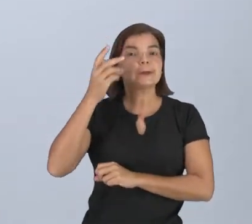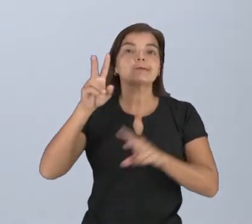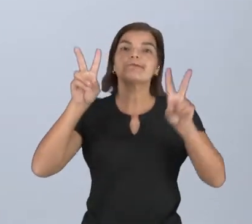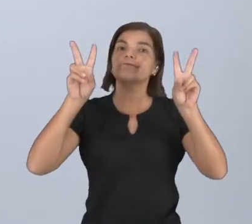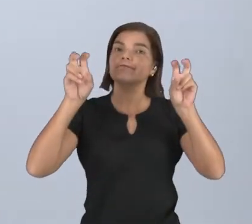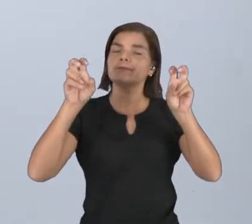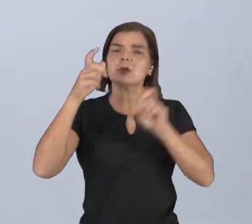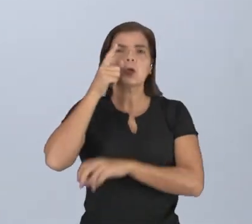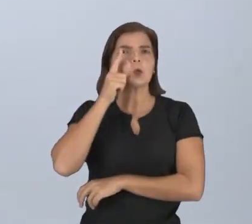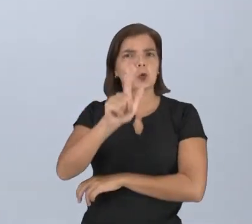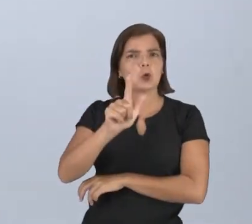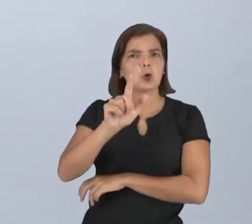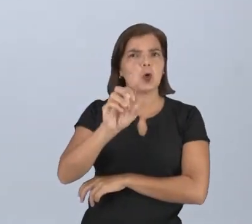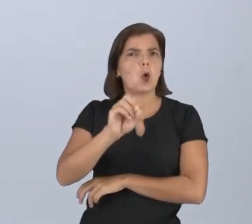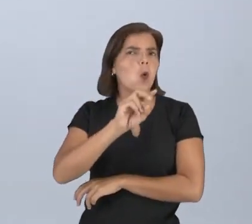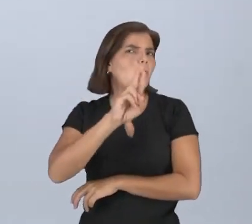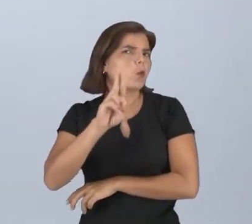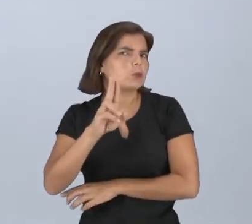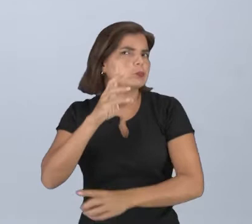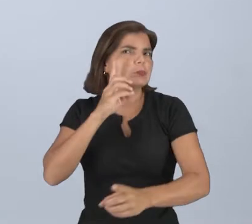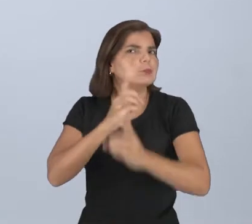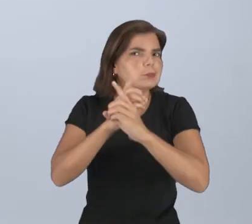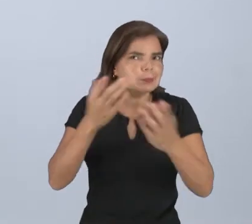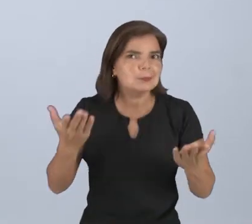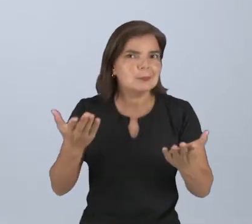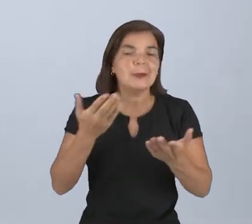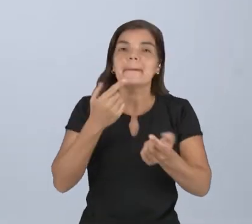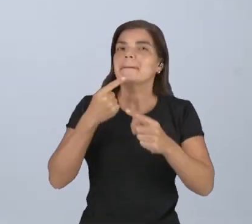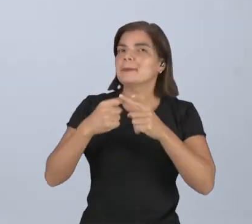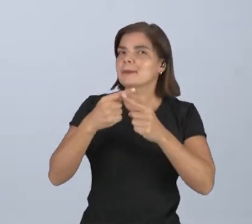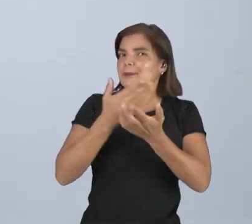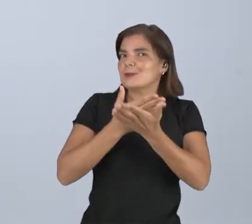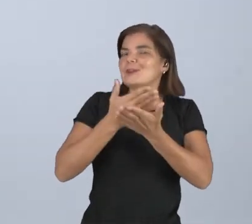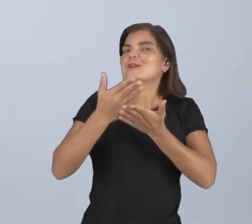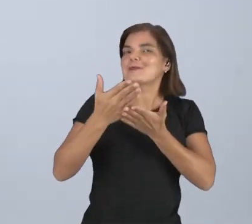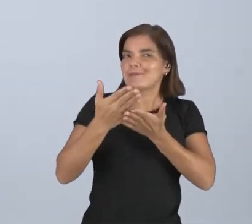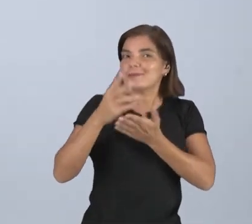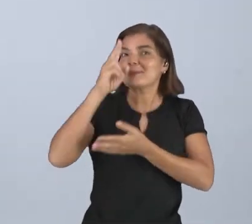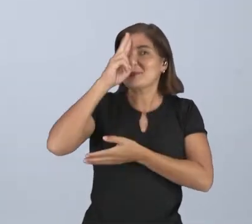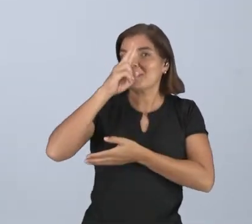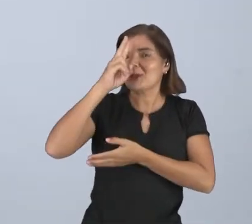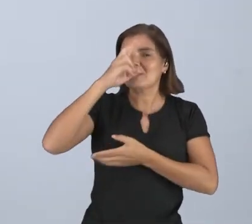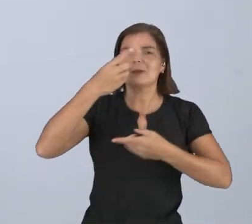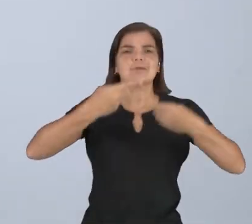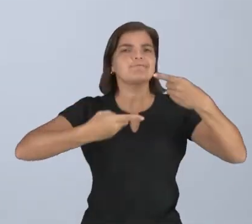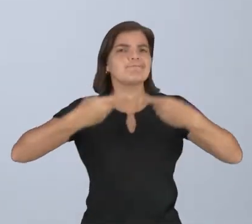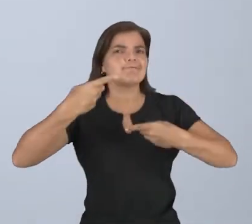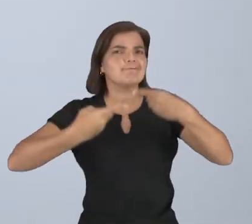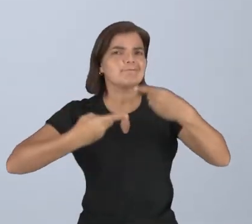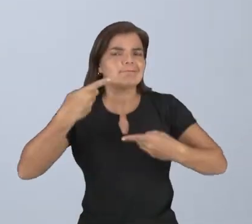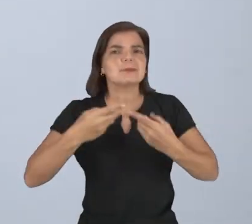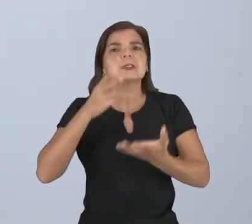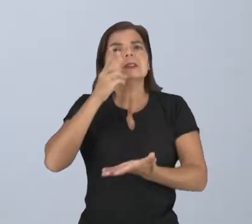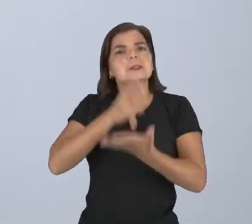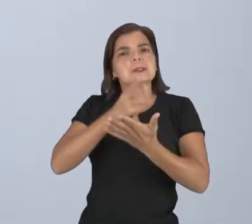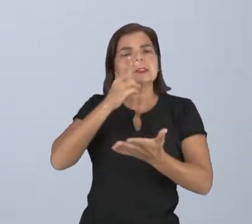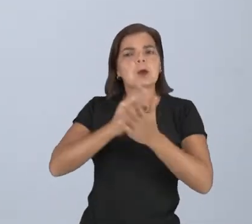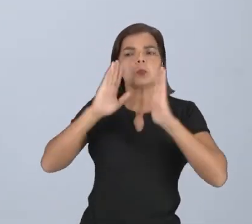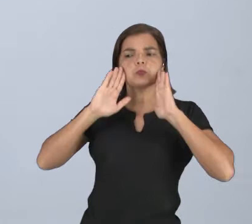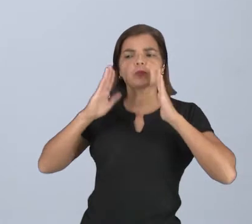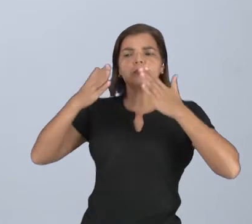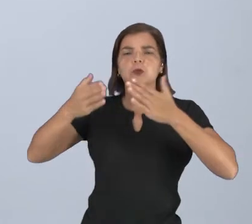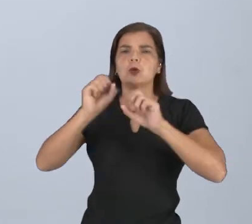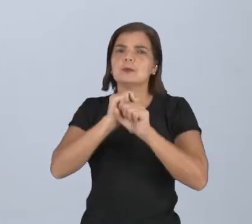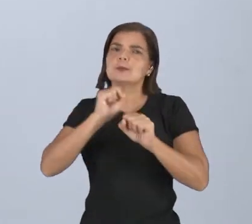termo, conquista ou descobrimento, né? Que inicialmente a história ela começou aí a questionar, né? Porque sempre se tem essa visão